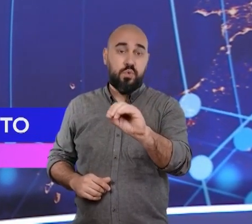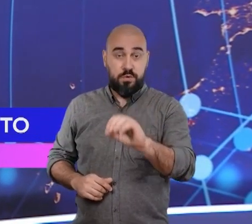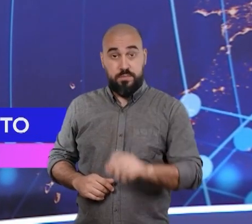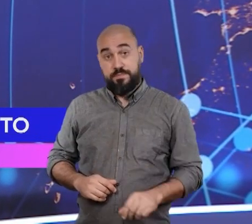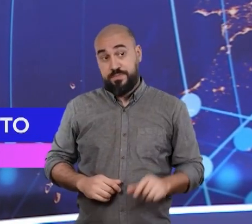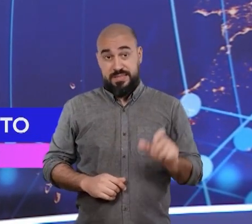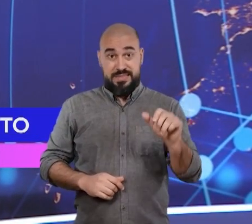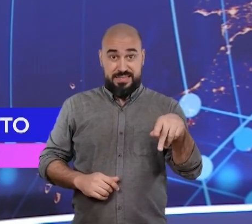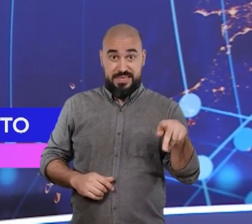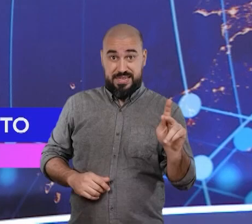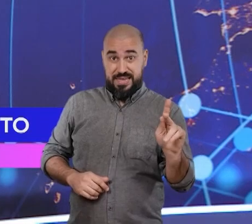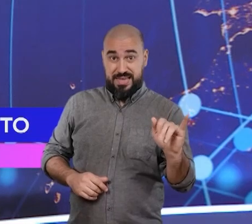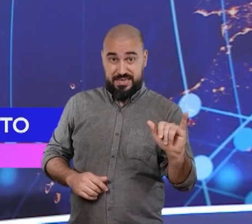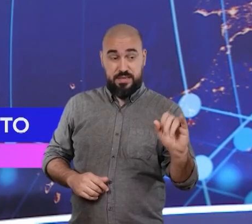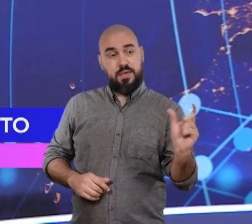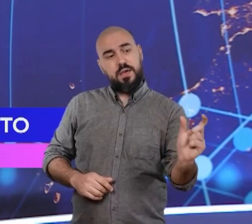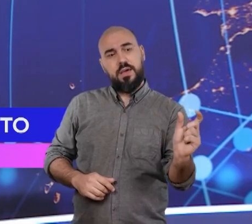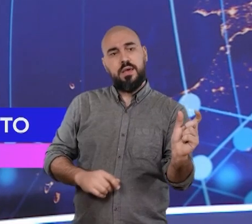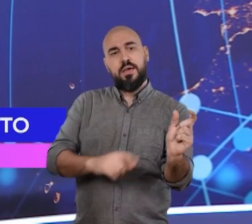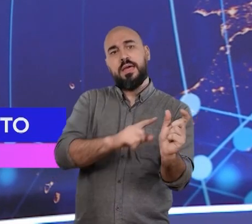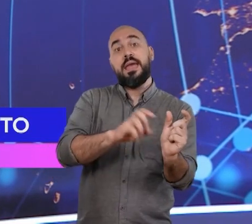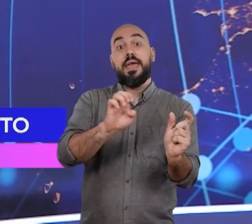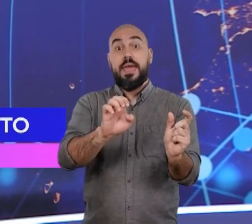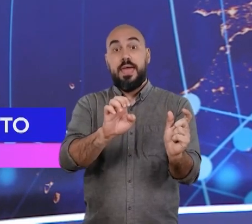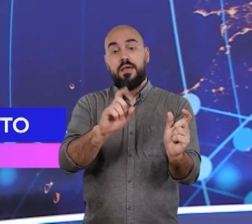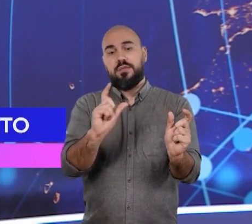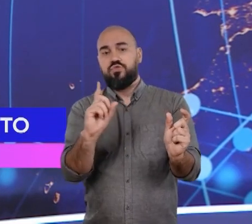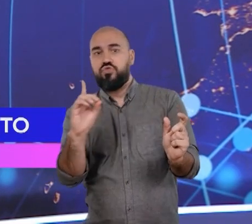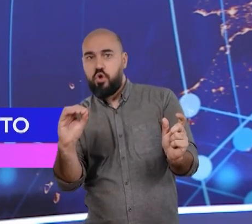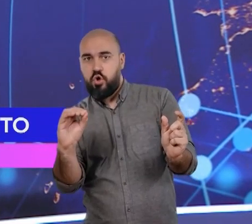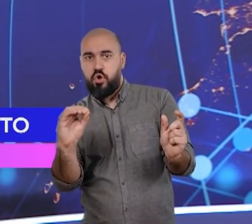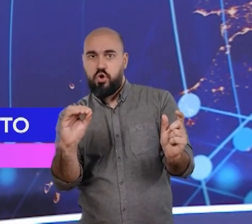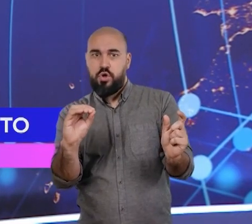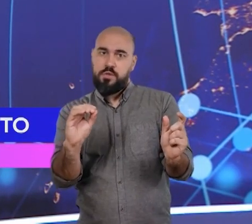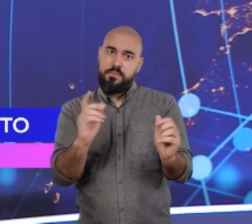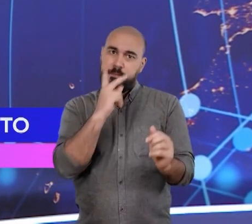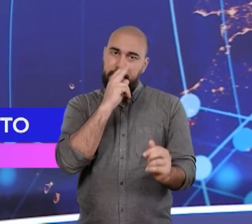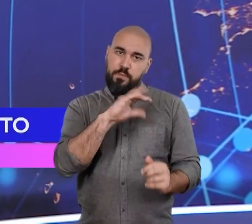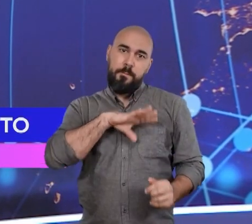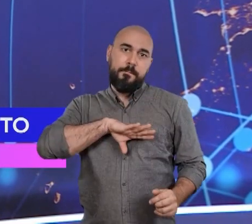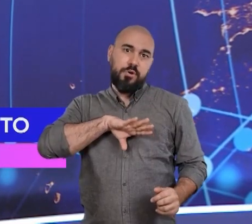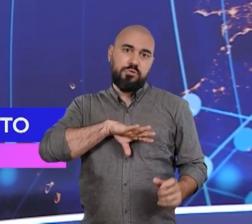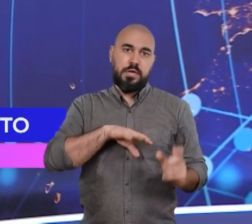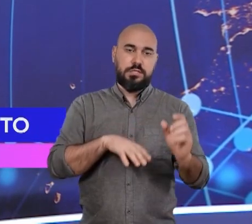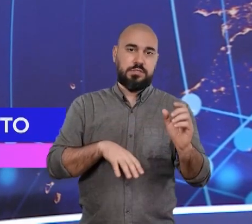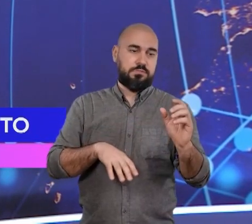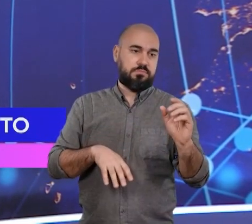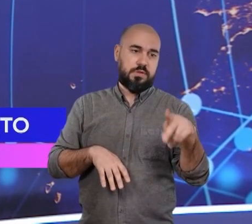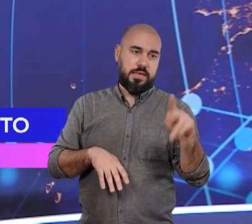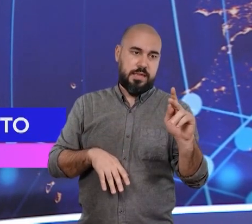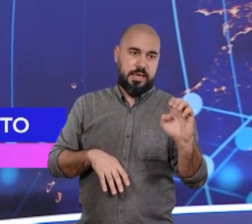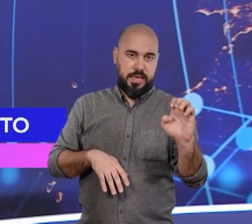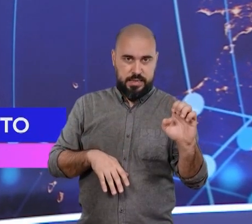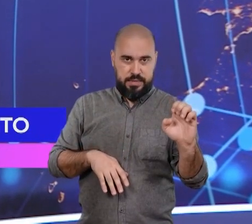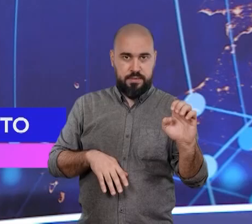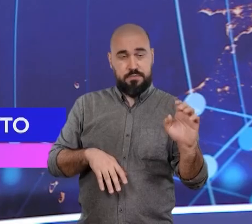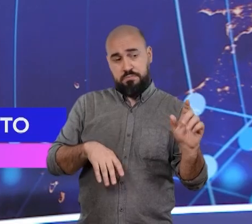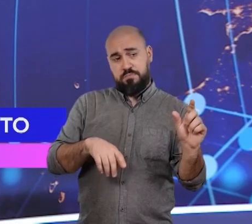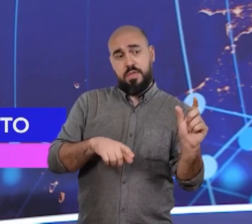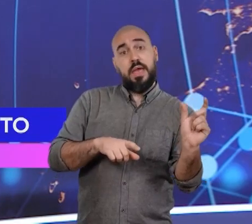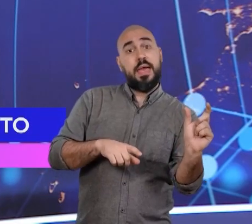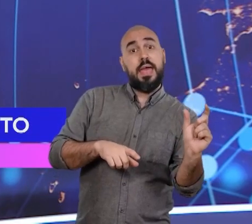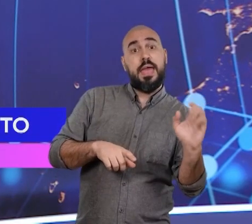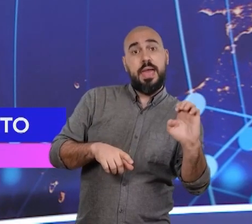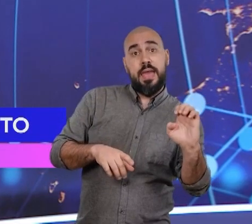expressão e, que soma, nascer da água e do Espírito. Esse é um kai epizegético. Epizegético é o que significa